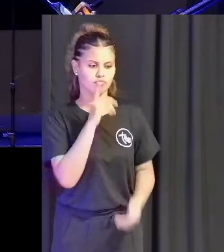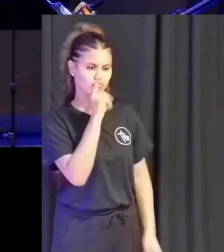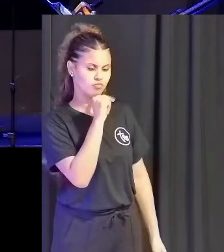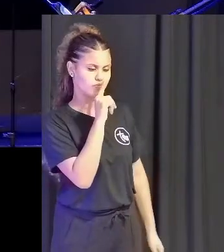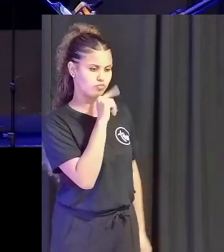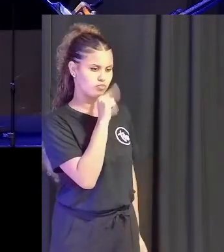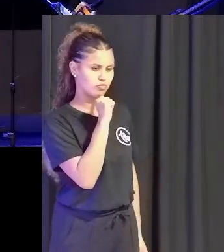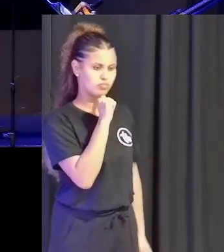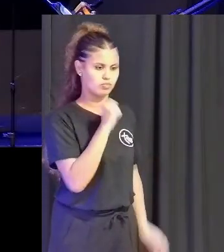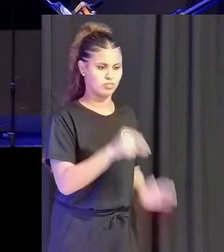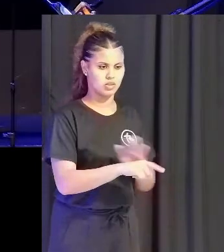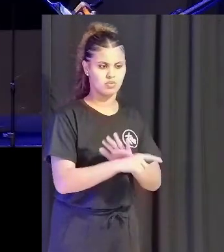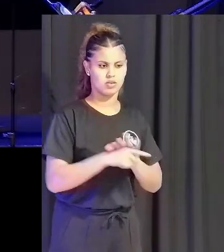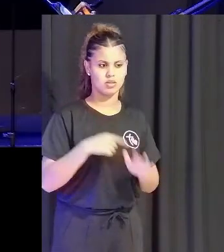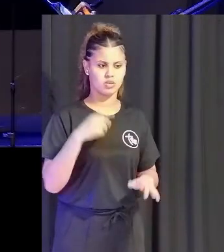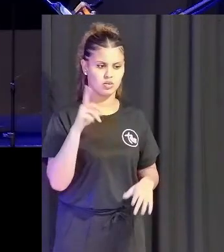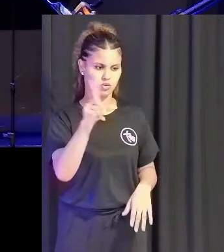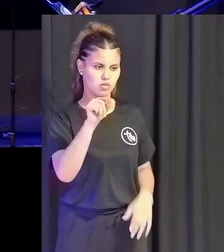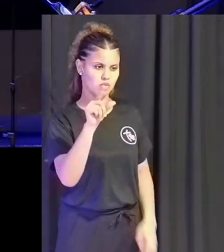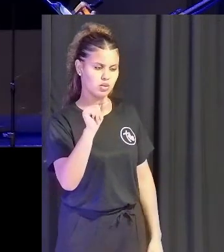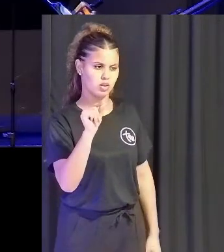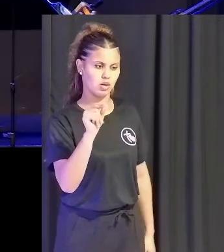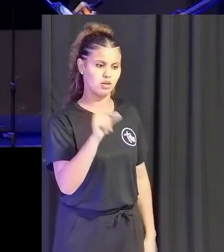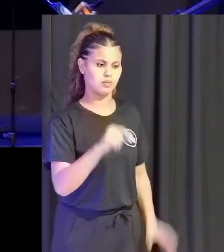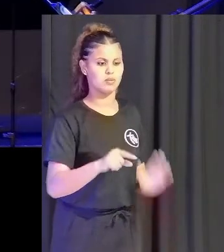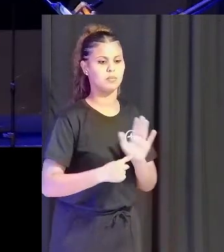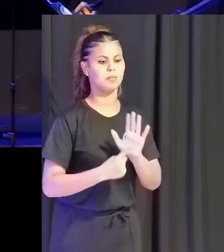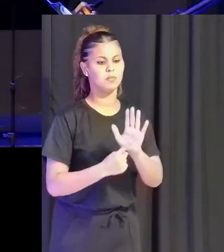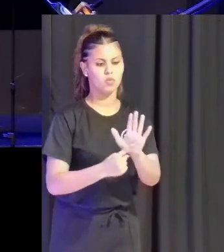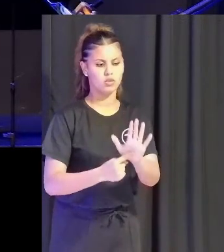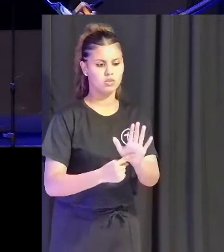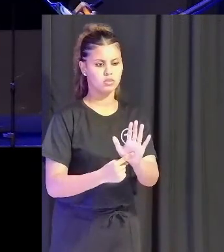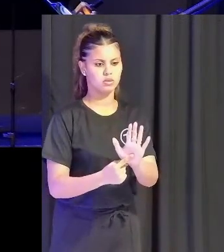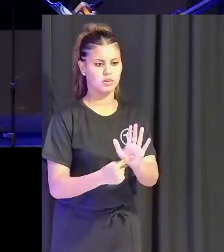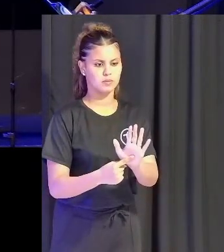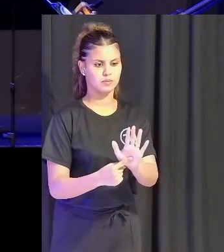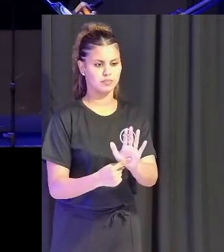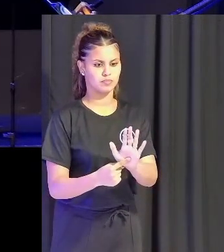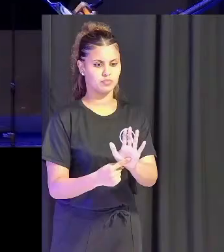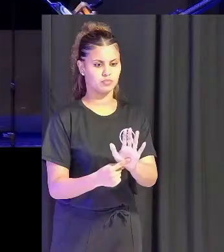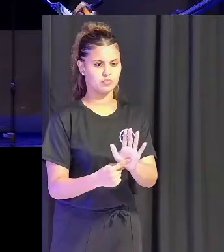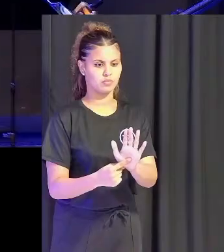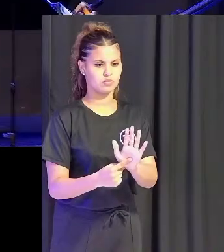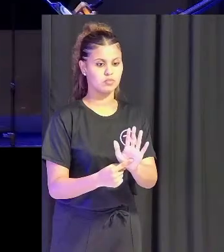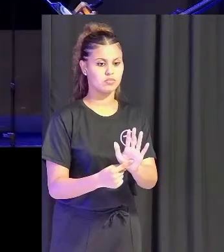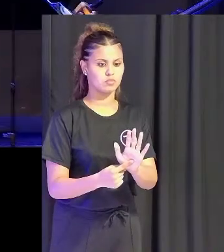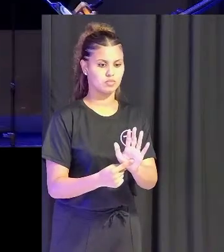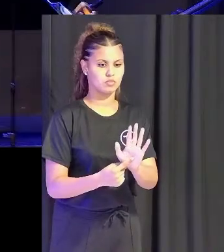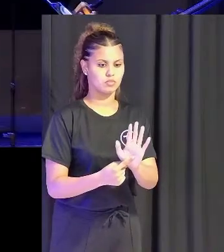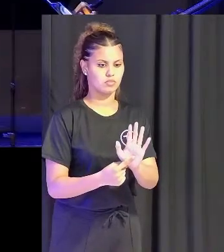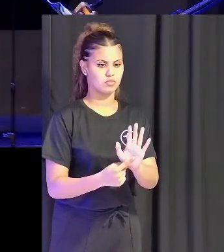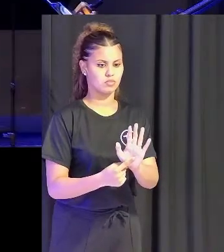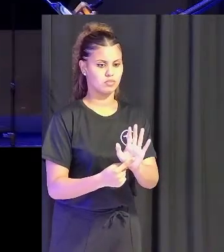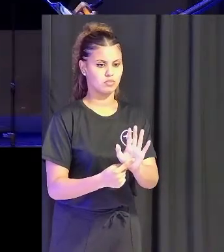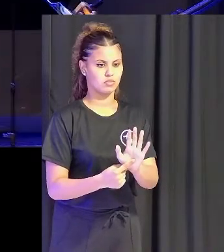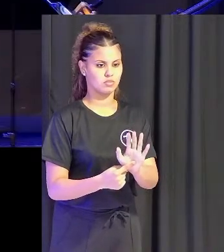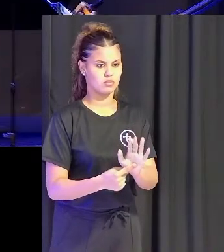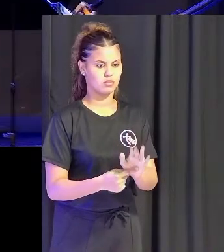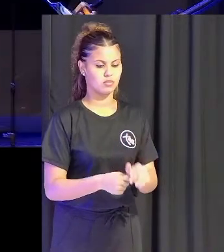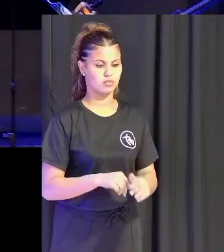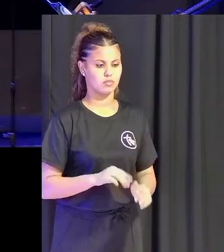10 vai fazer uma referência a Êxodo 16, 2, que eles reclamaram pela falta de